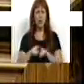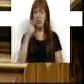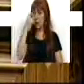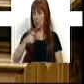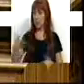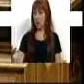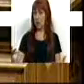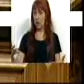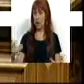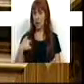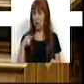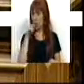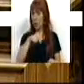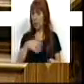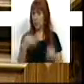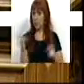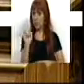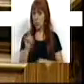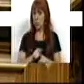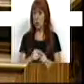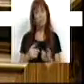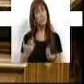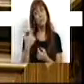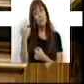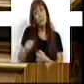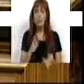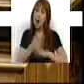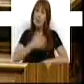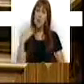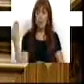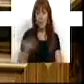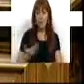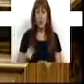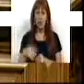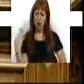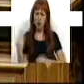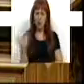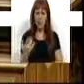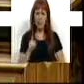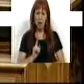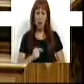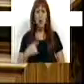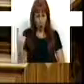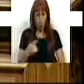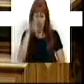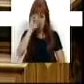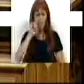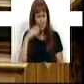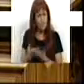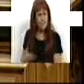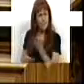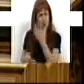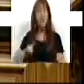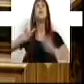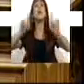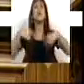que os cidadãos não recorram aos tribunais, negando dessa forma o acesso ao direito à justiça, que é obrigação do Estado garantir.